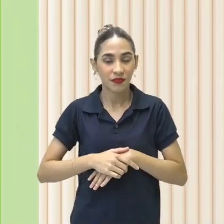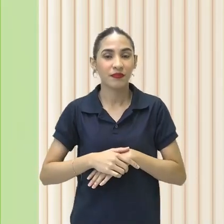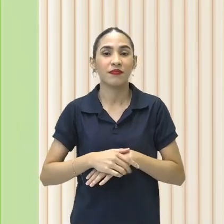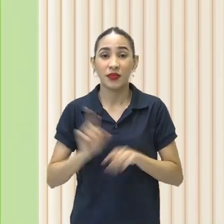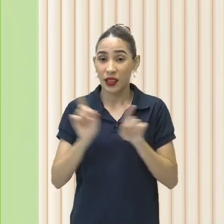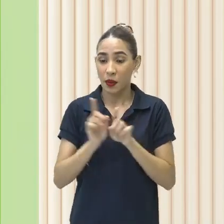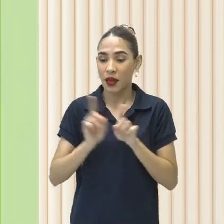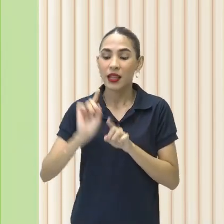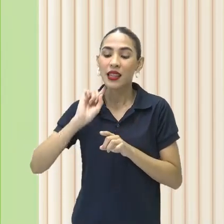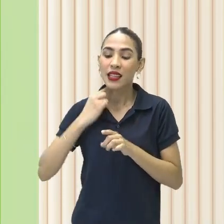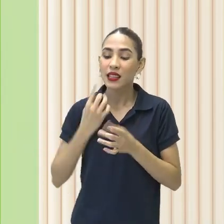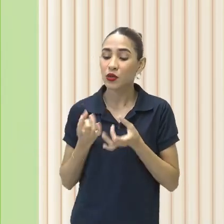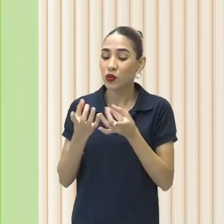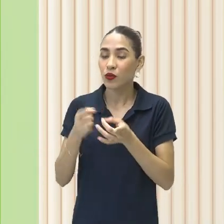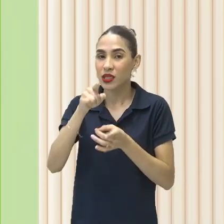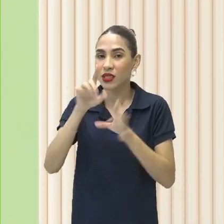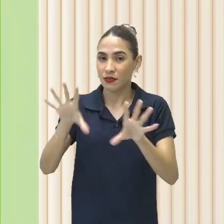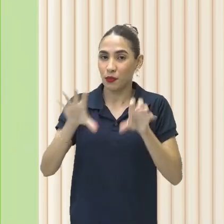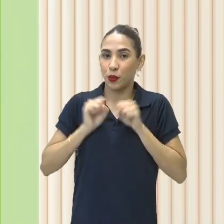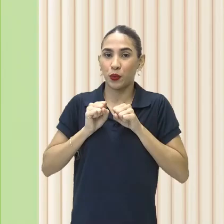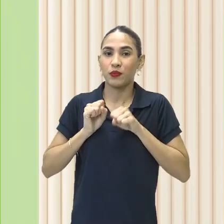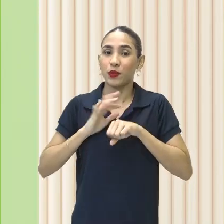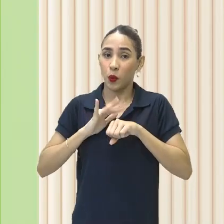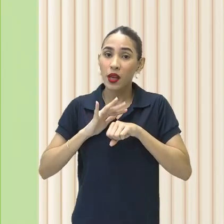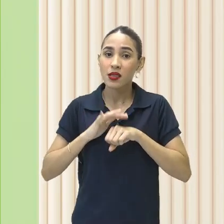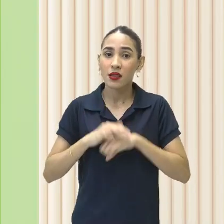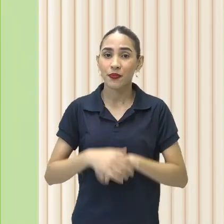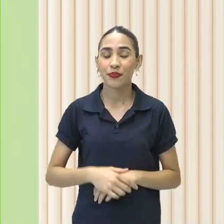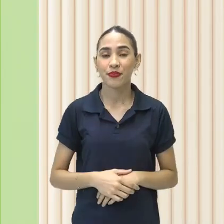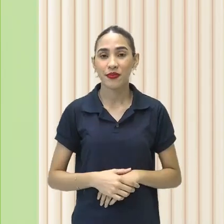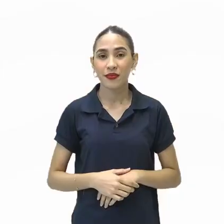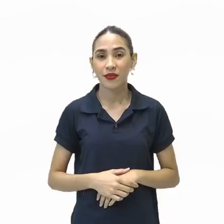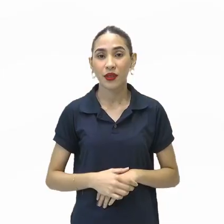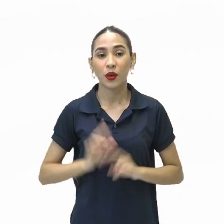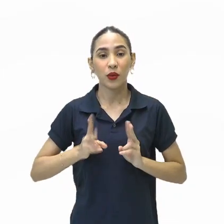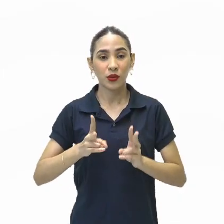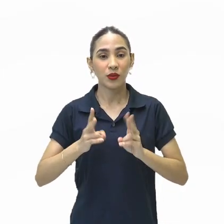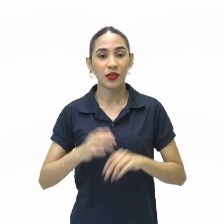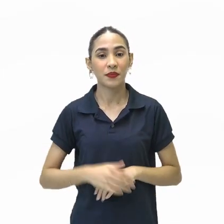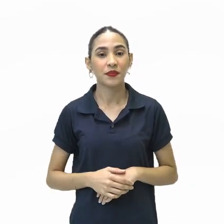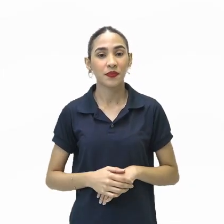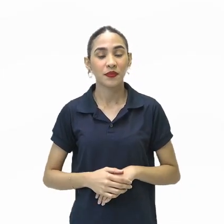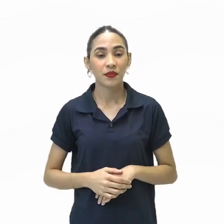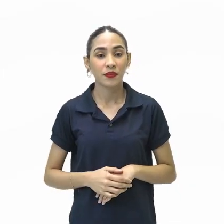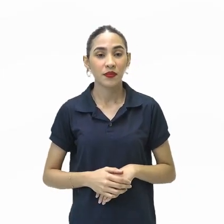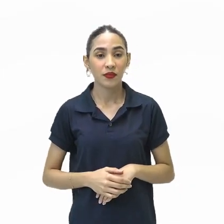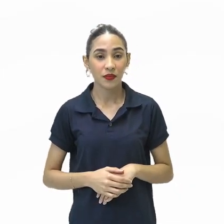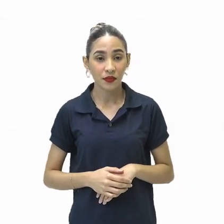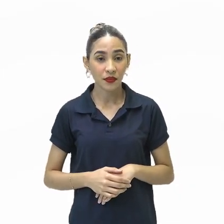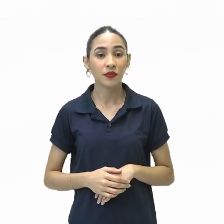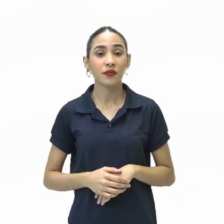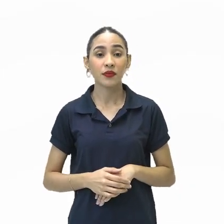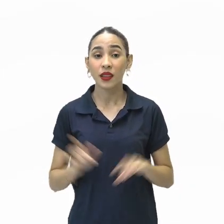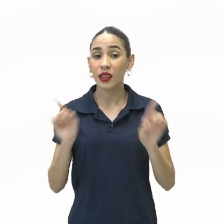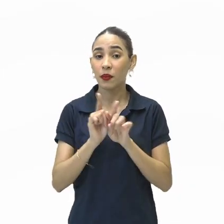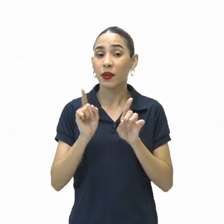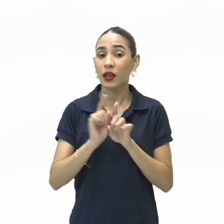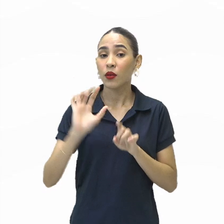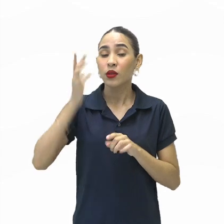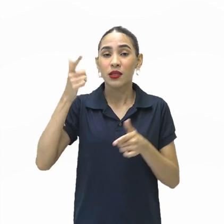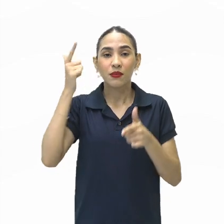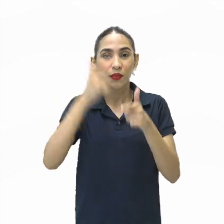depositados lixos e você pode pegar uma doença. Vamos continuar, dê uma olhada. Também pode ter